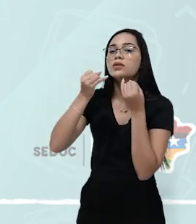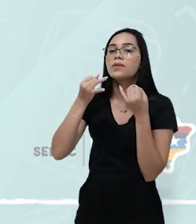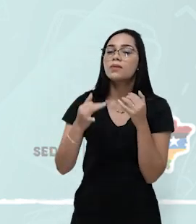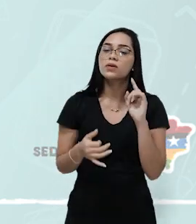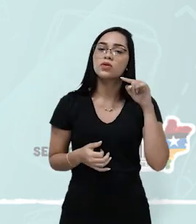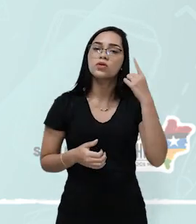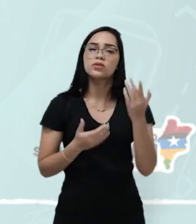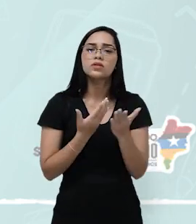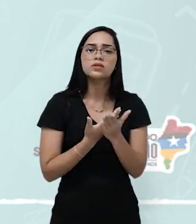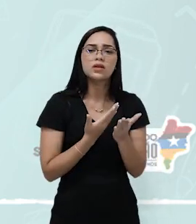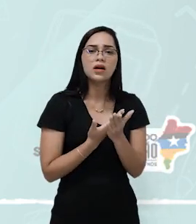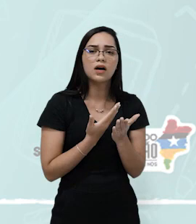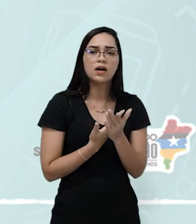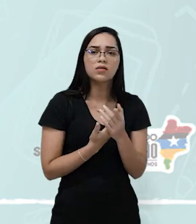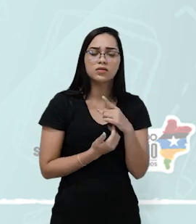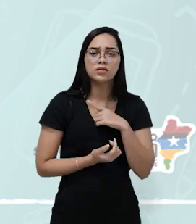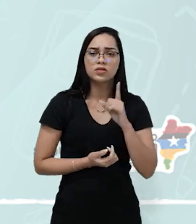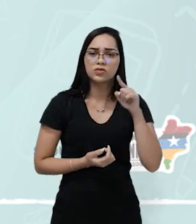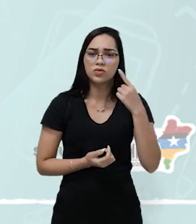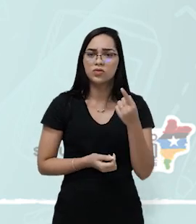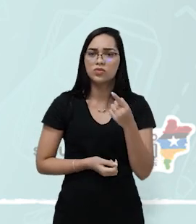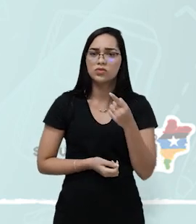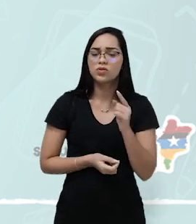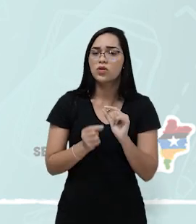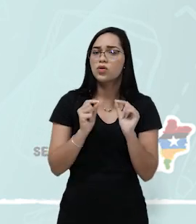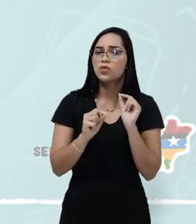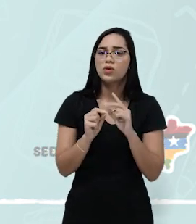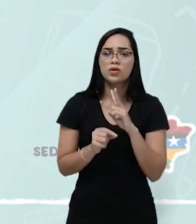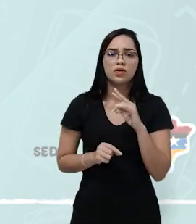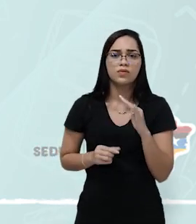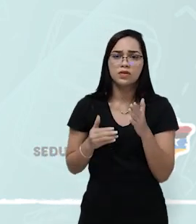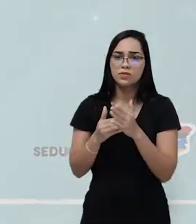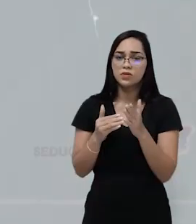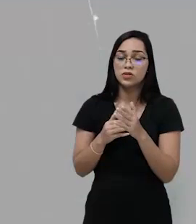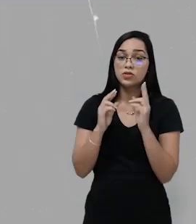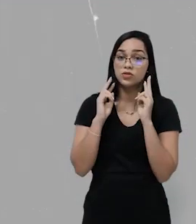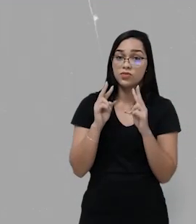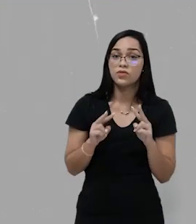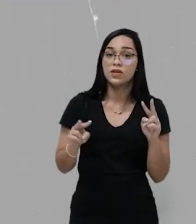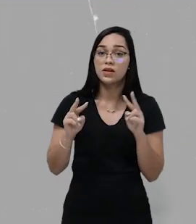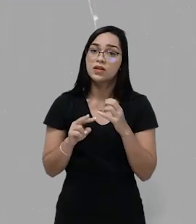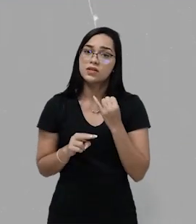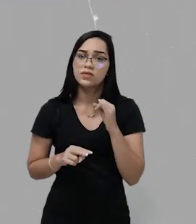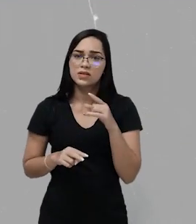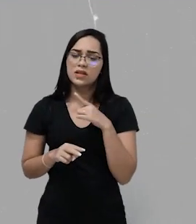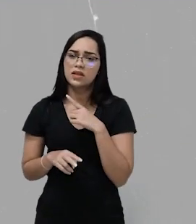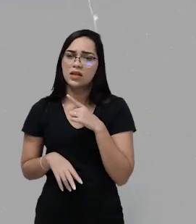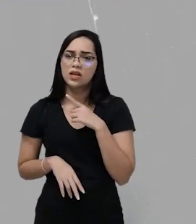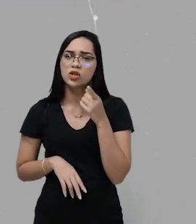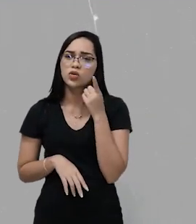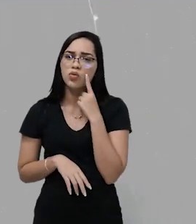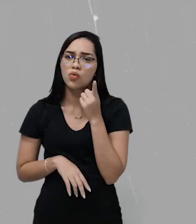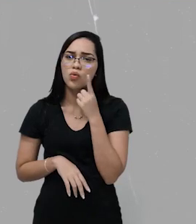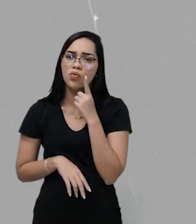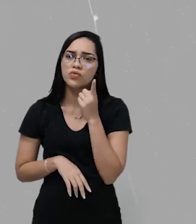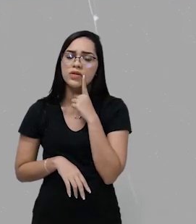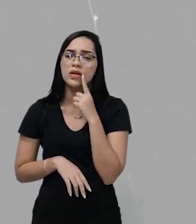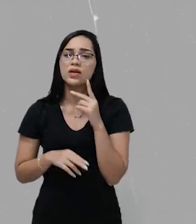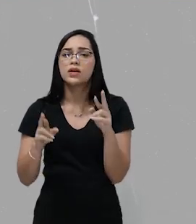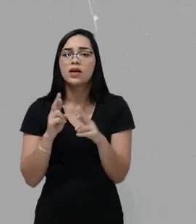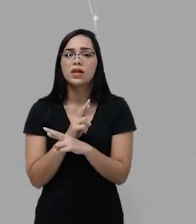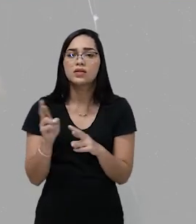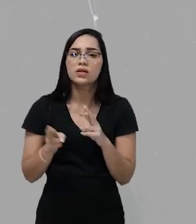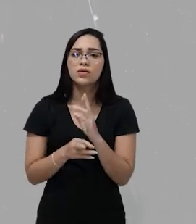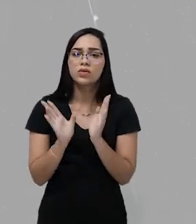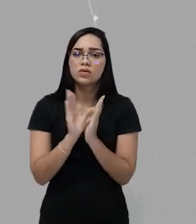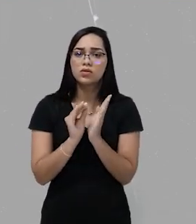em outras aulas, em aulas de outras séries, que não vão te impedir de assisti-las. Se você tiver dúvida em alguma coisa ligada ao